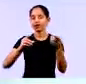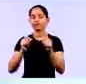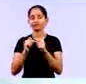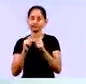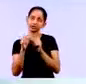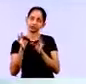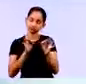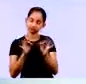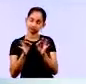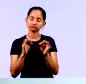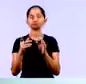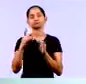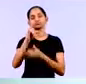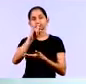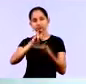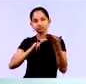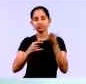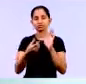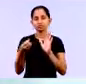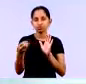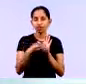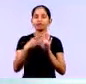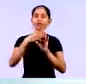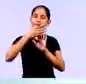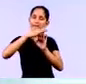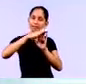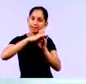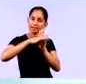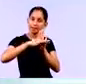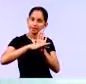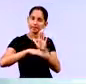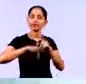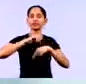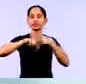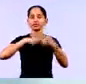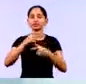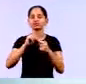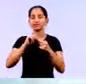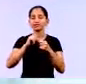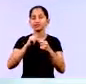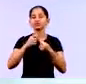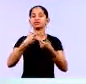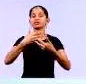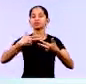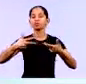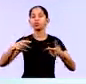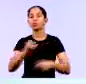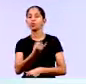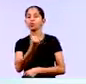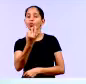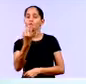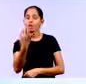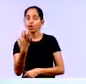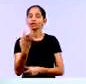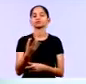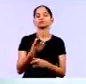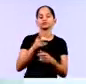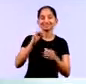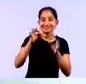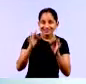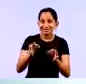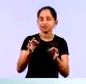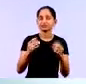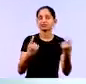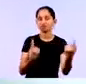aquela informação para esta peça orçamentária e, a partir disso, nós vamos estabelecer a quantidade de